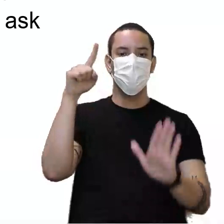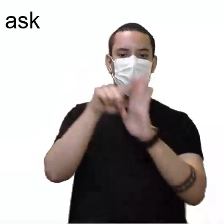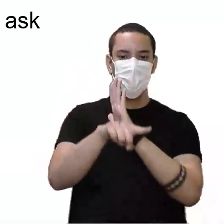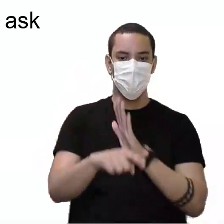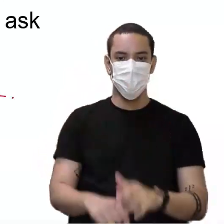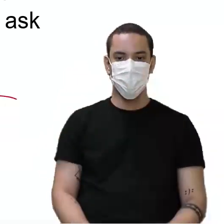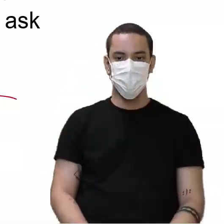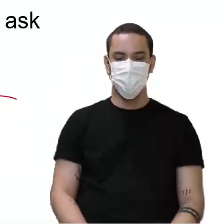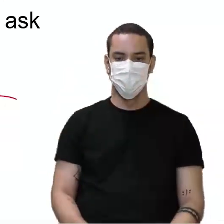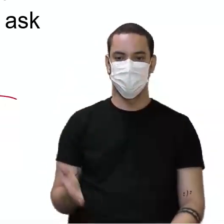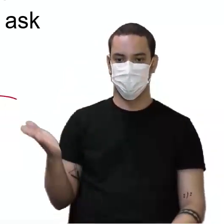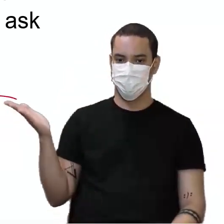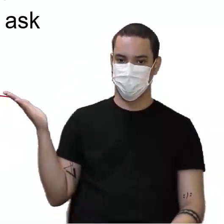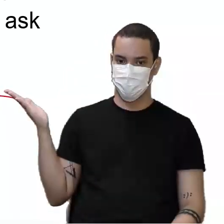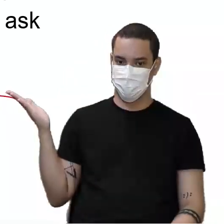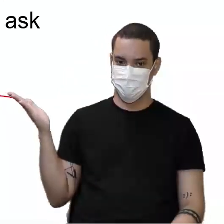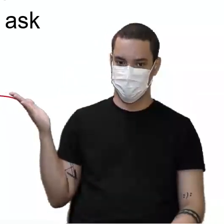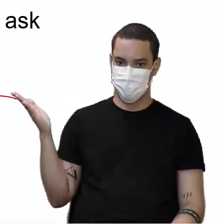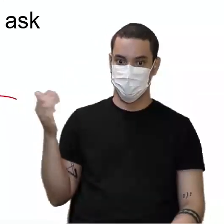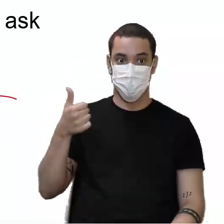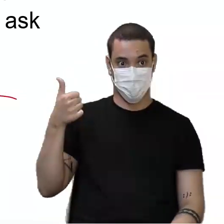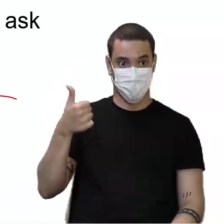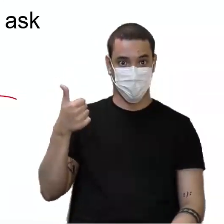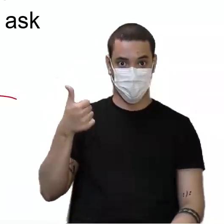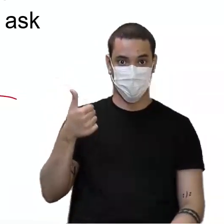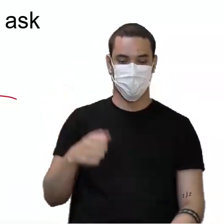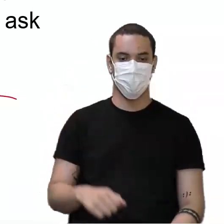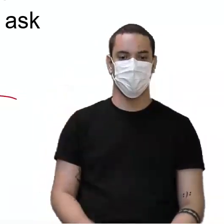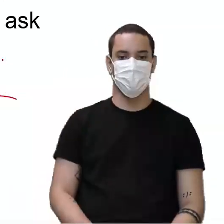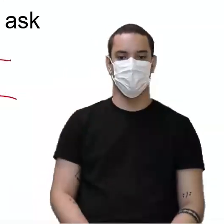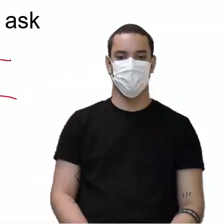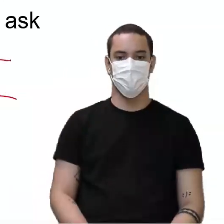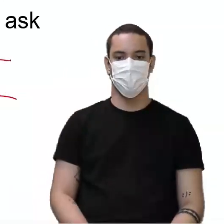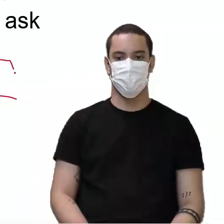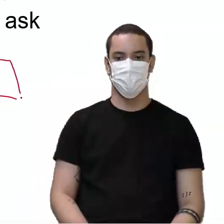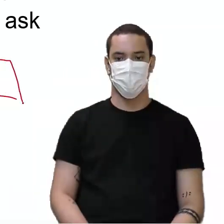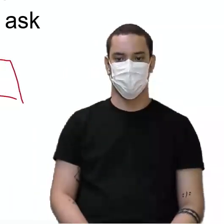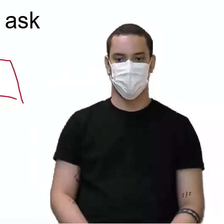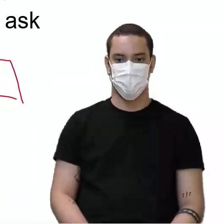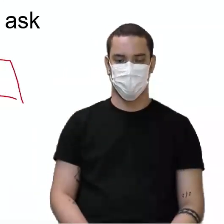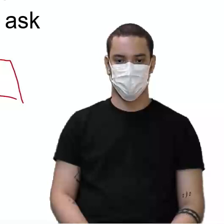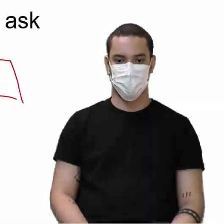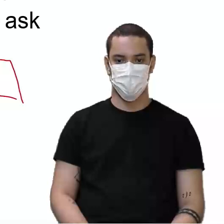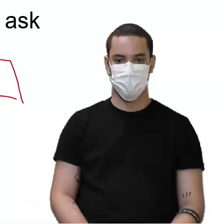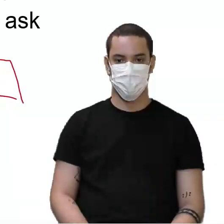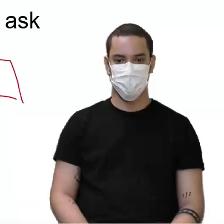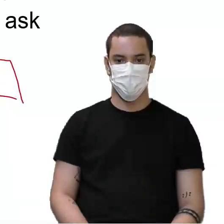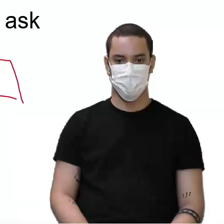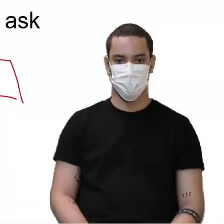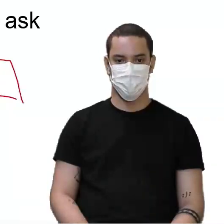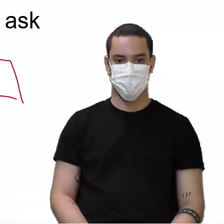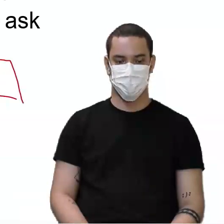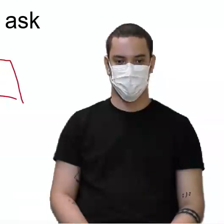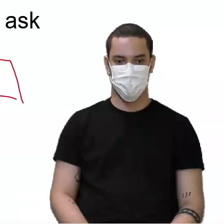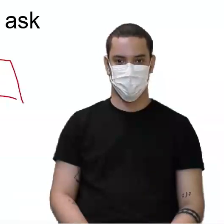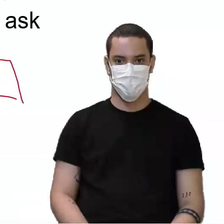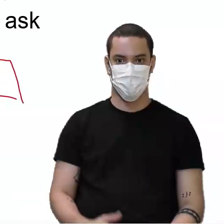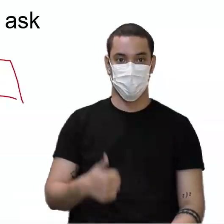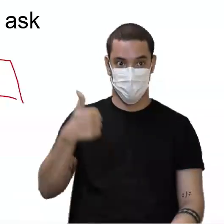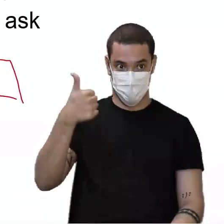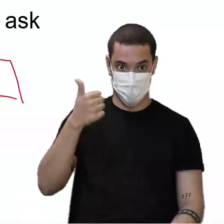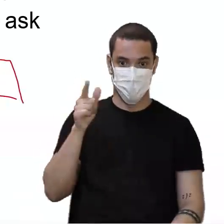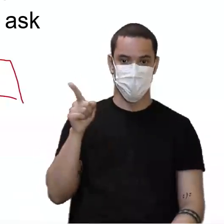pergunta, have you ever been to space? Essa é a primeira pergunta que você colocaria na sua resposta. Have you ever been